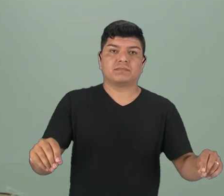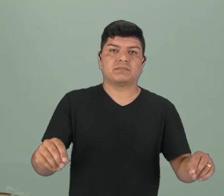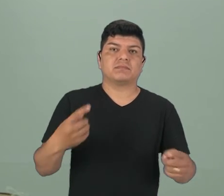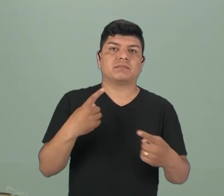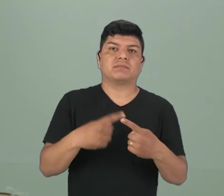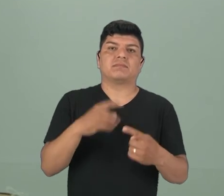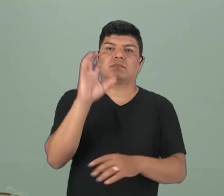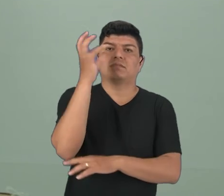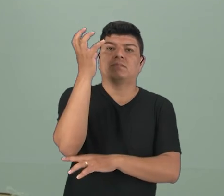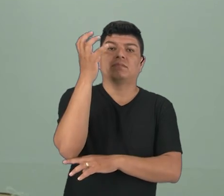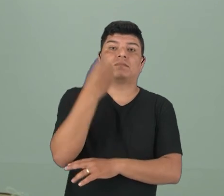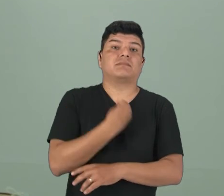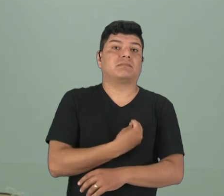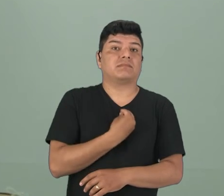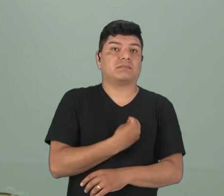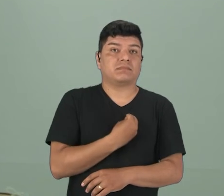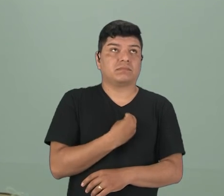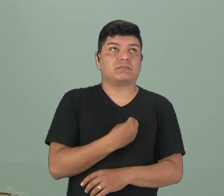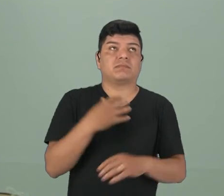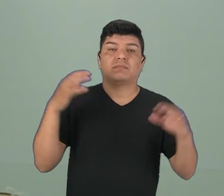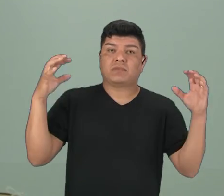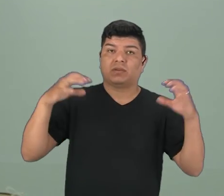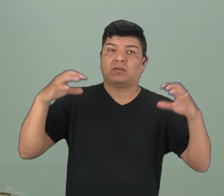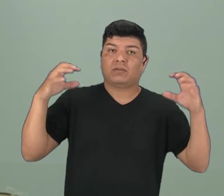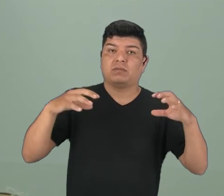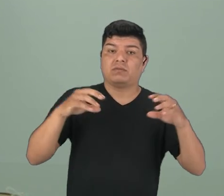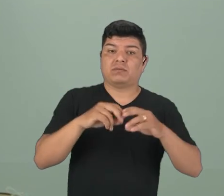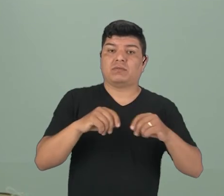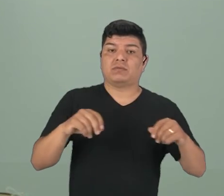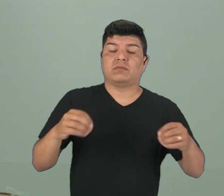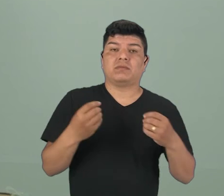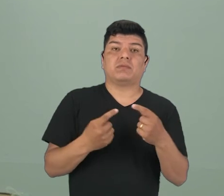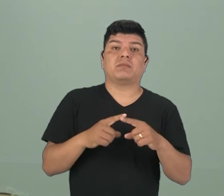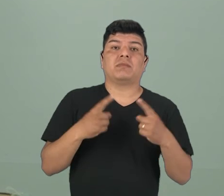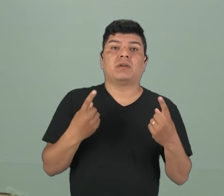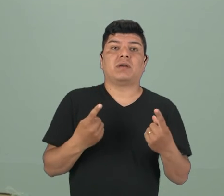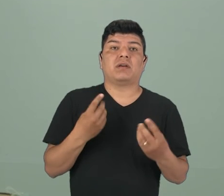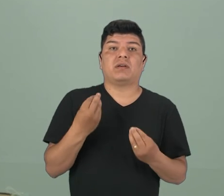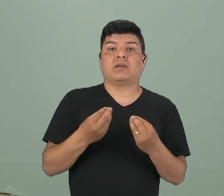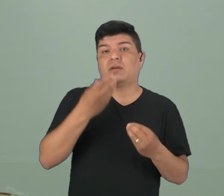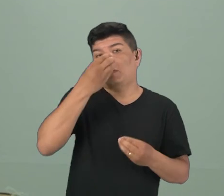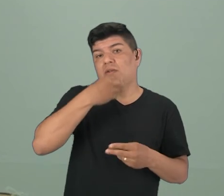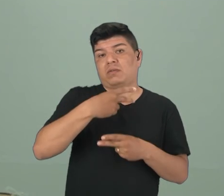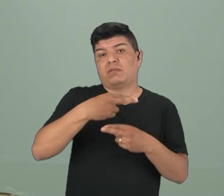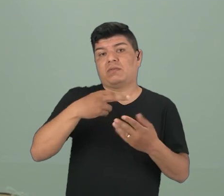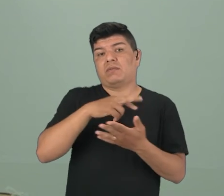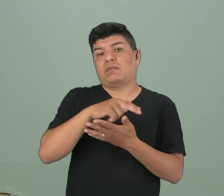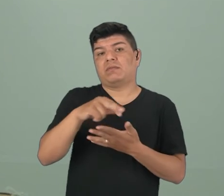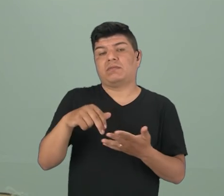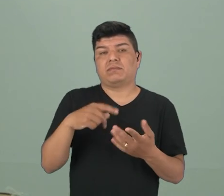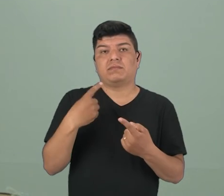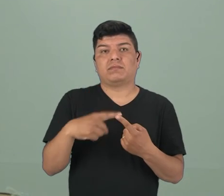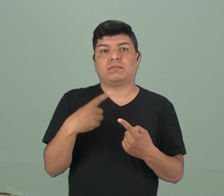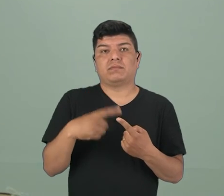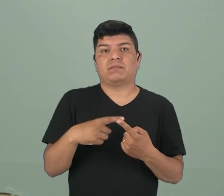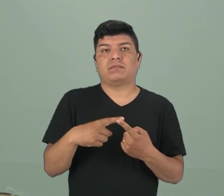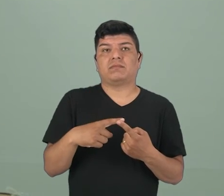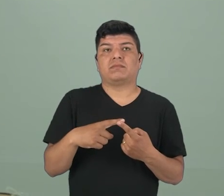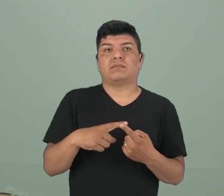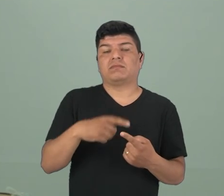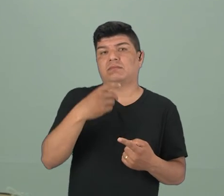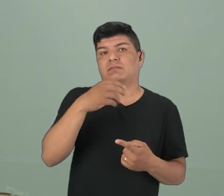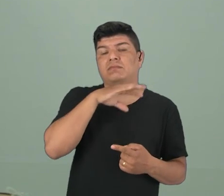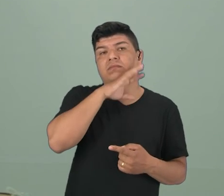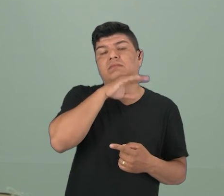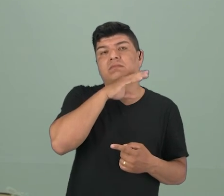é que a floresta se mantém? Tem a chuva, tem o solo, mas como tem tantas árvores e frutos ali diversos? Porque é as sementinhas que os animais